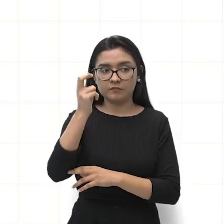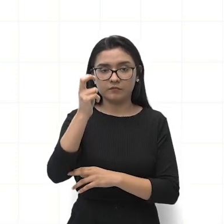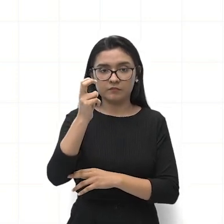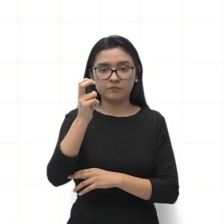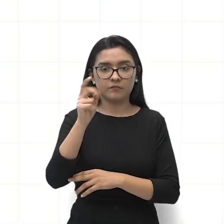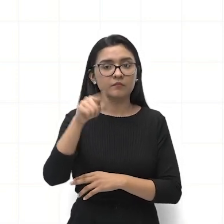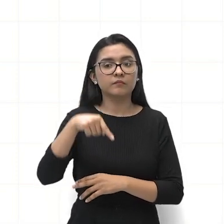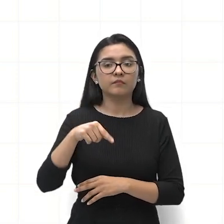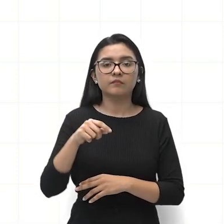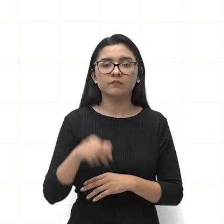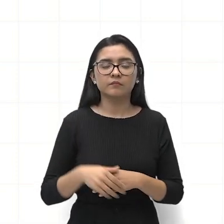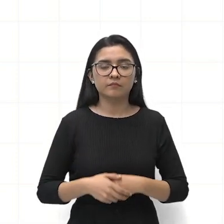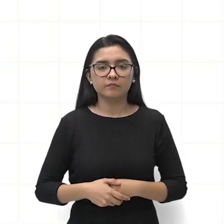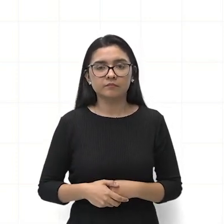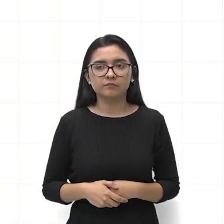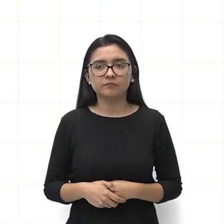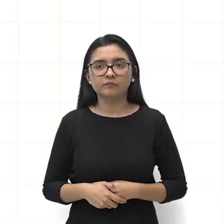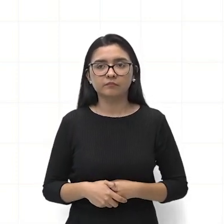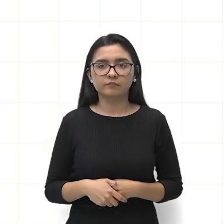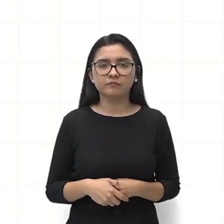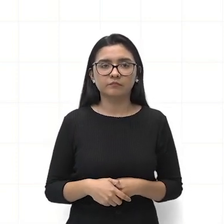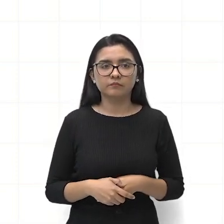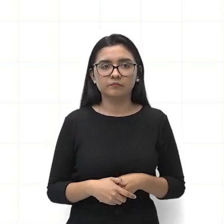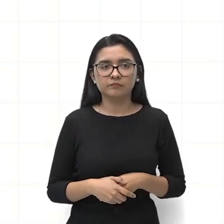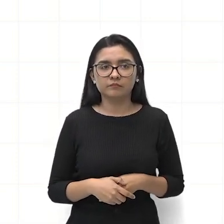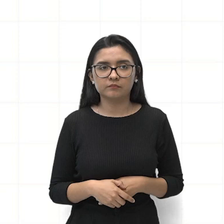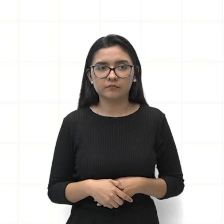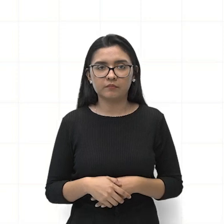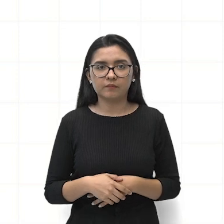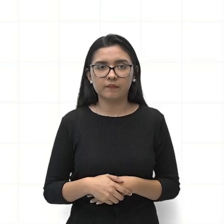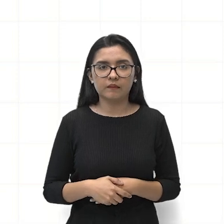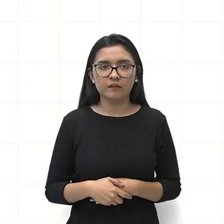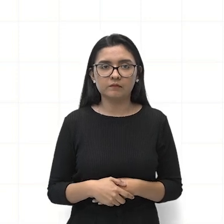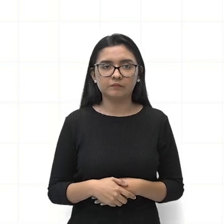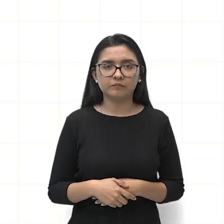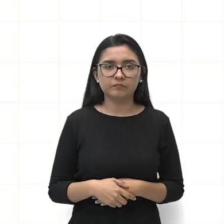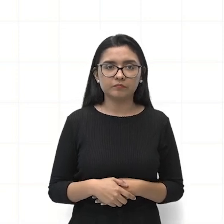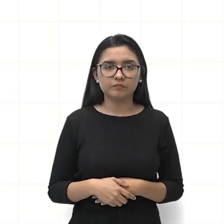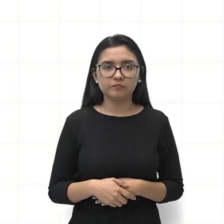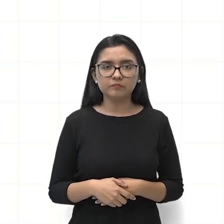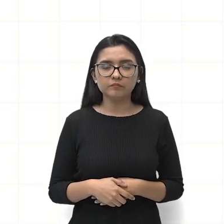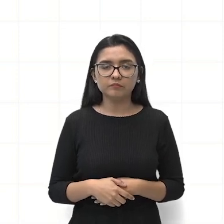quinta é, gente, né? Professor,